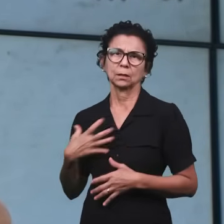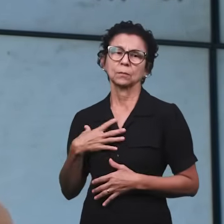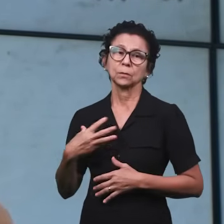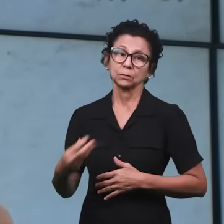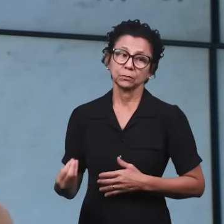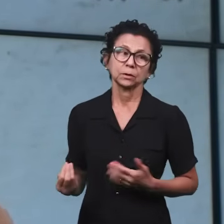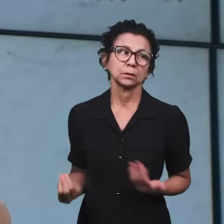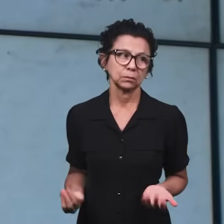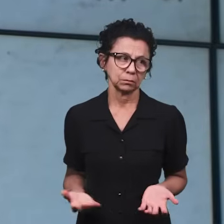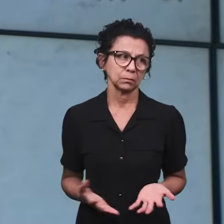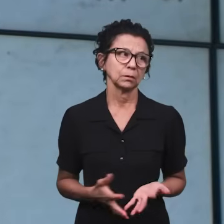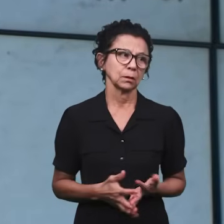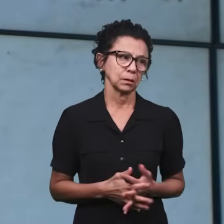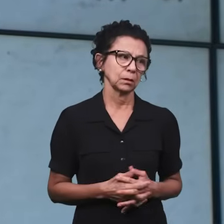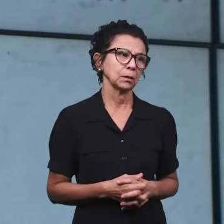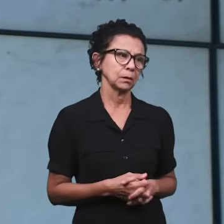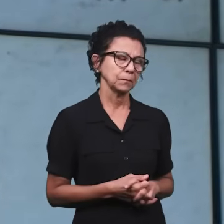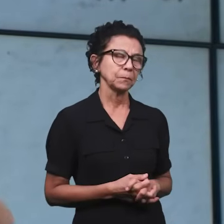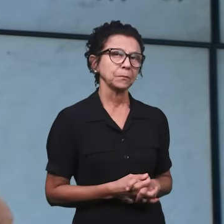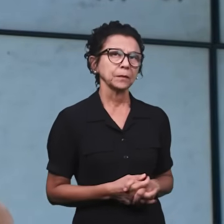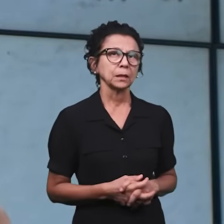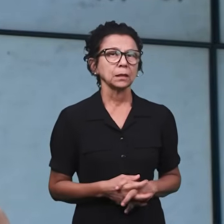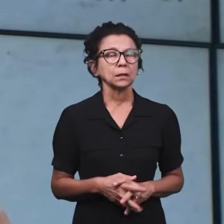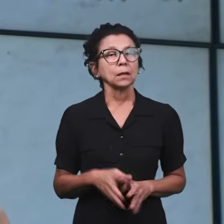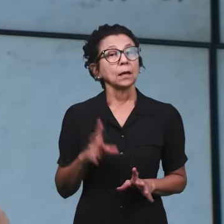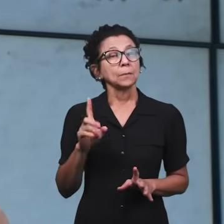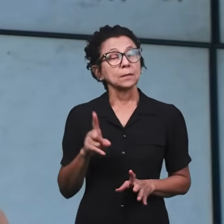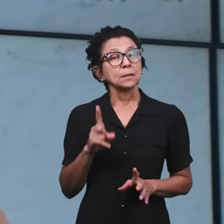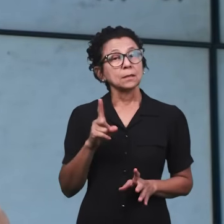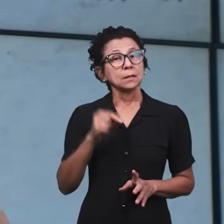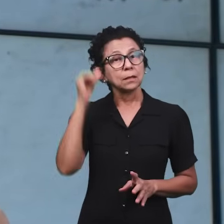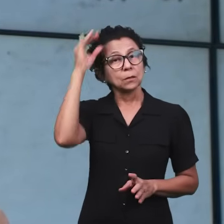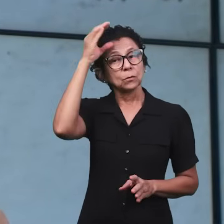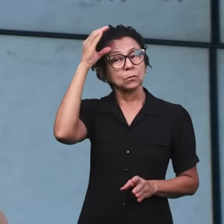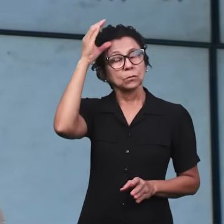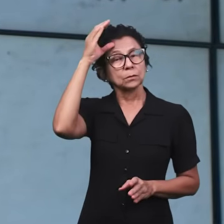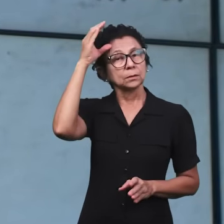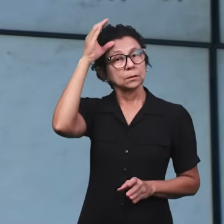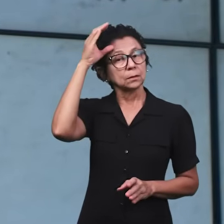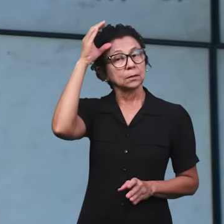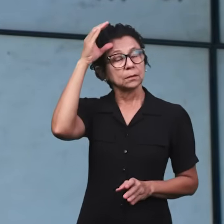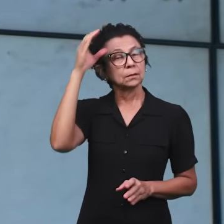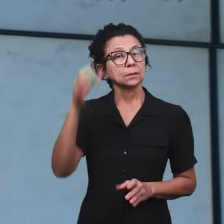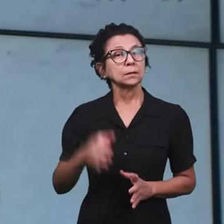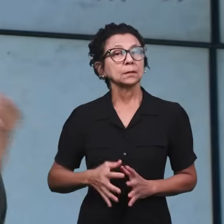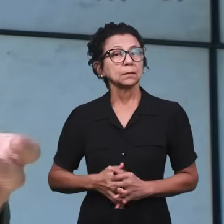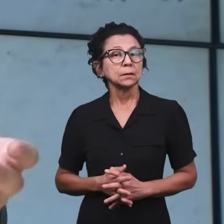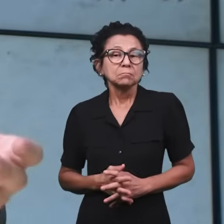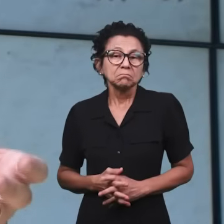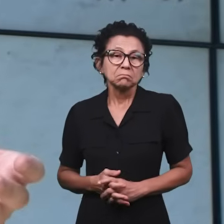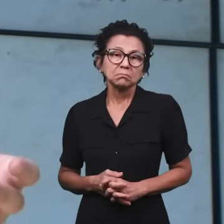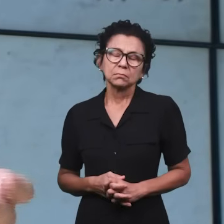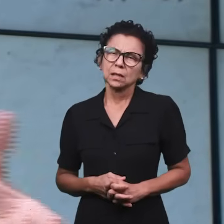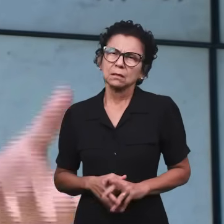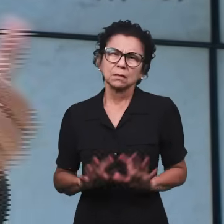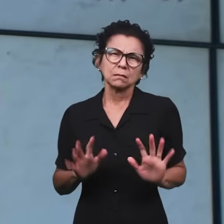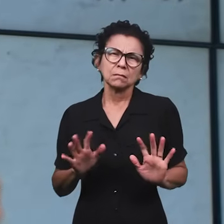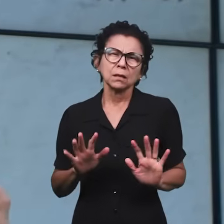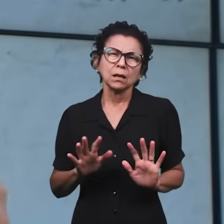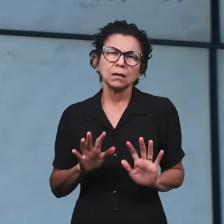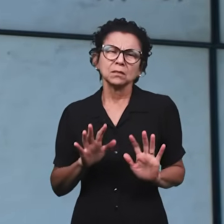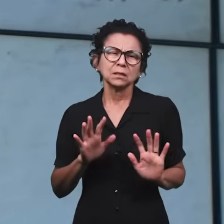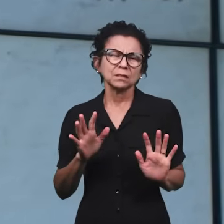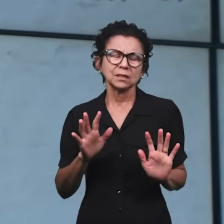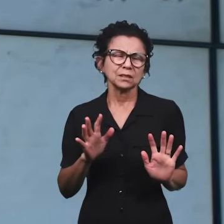aqui dessa conversa tem muito disso, essa conscientização de que, ainda que nós não tenhamos as más intenções de prejudicá-lo, nós